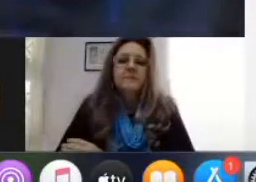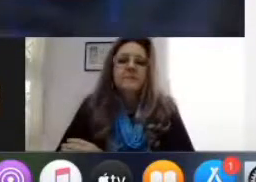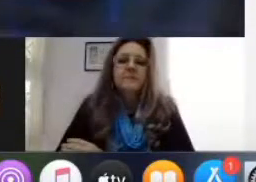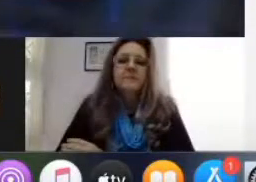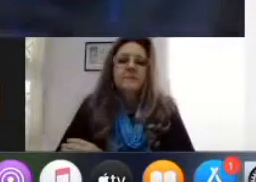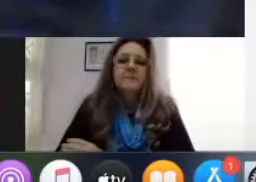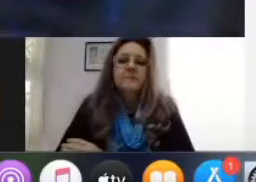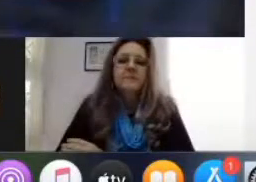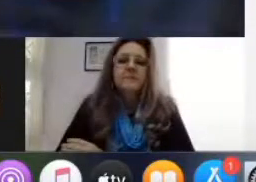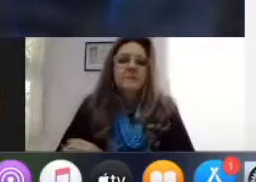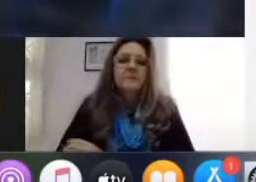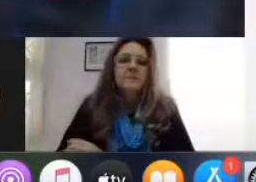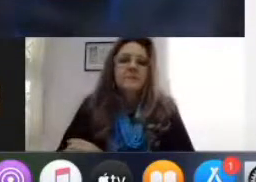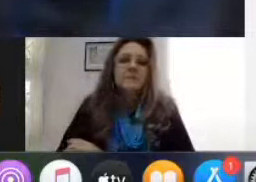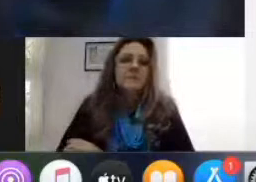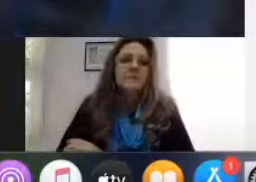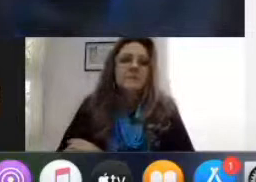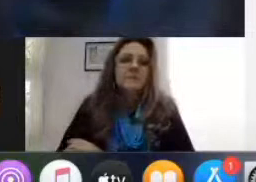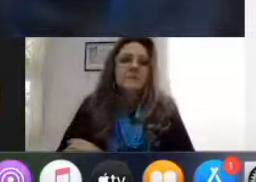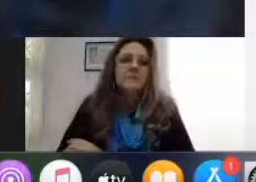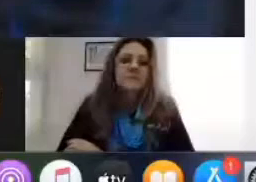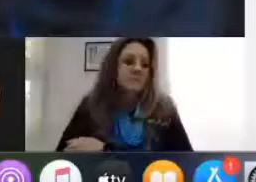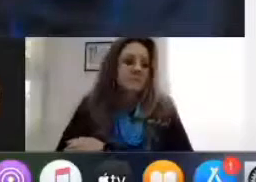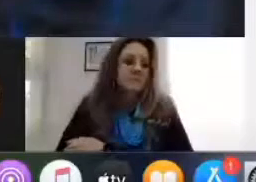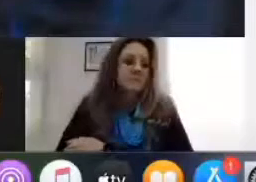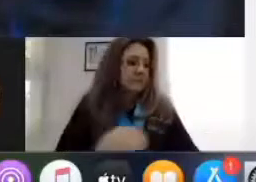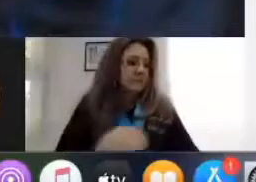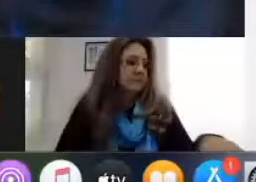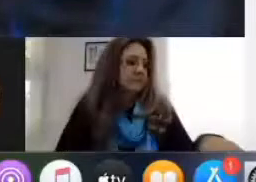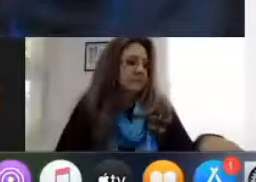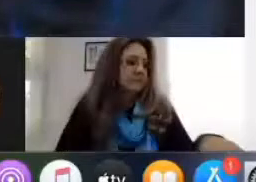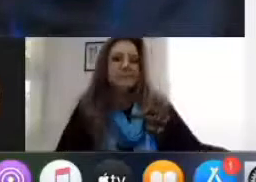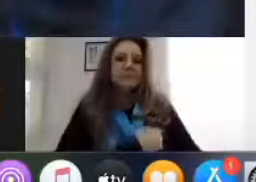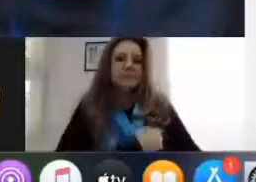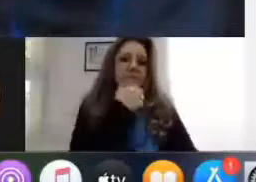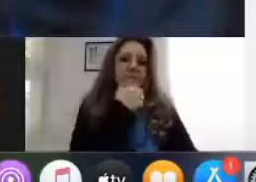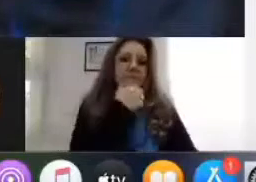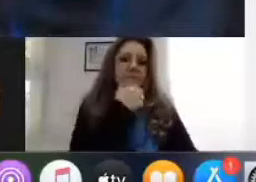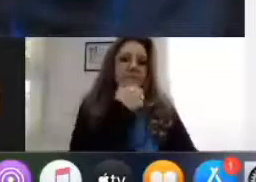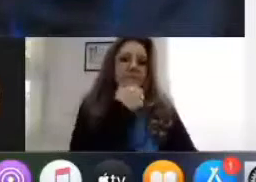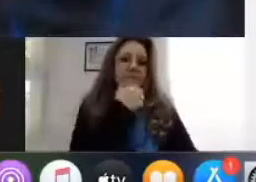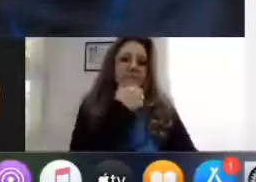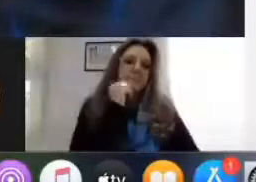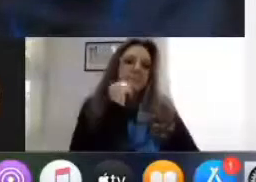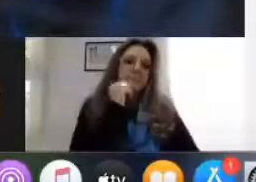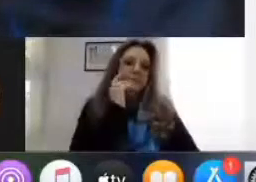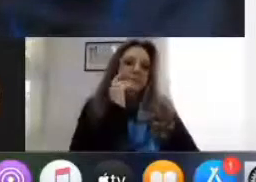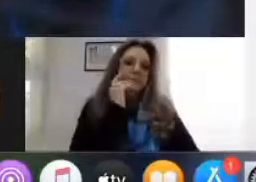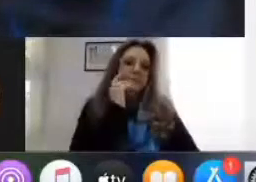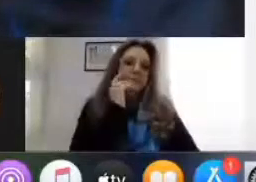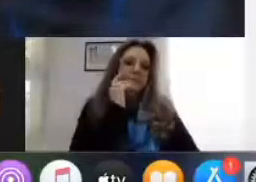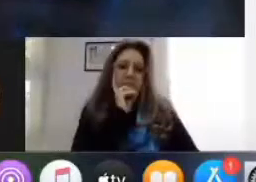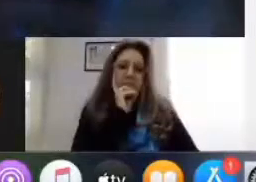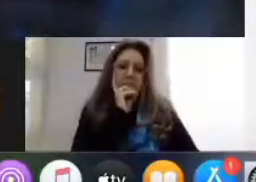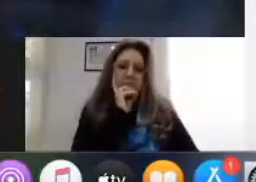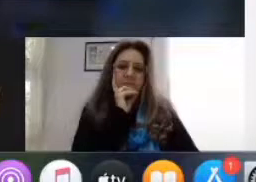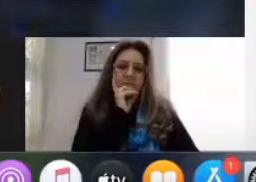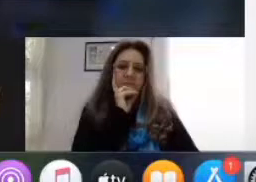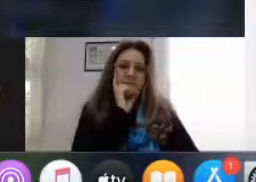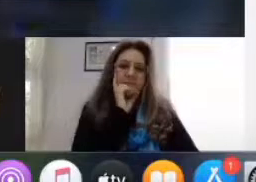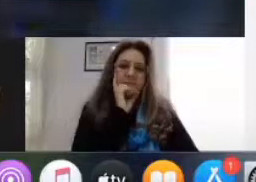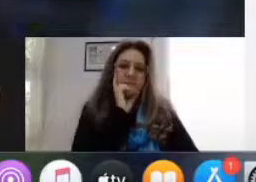Benjamin nas teses sobre essa história, nós podemos reconstruir o passado somente a partir